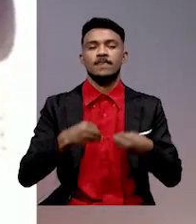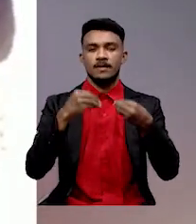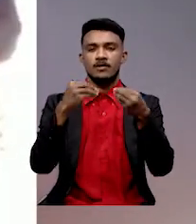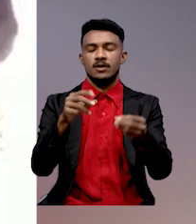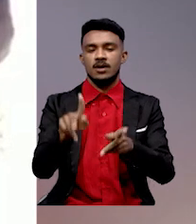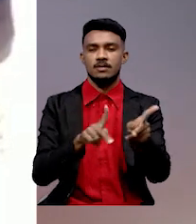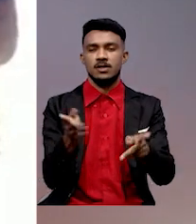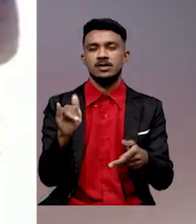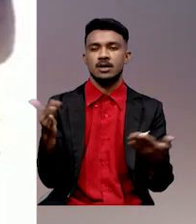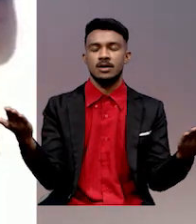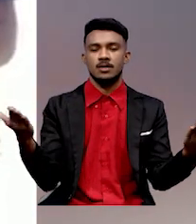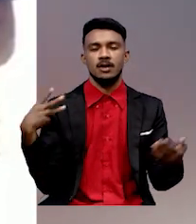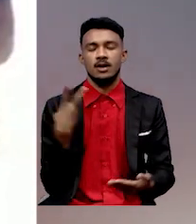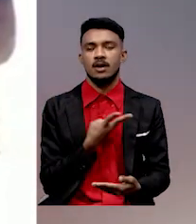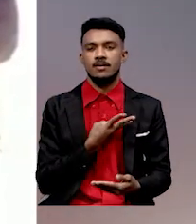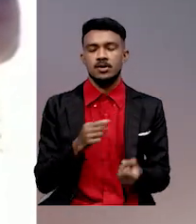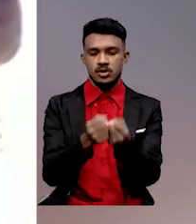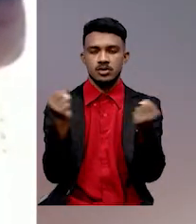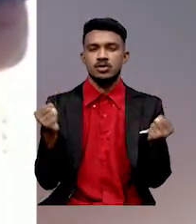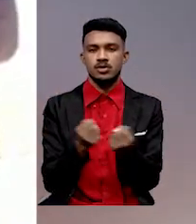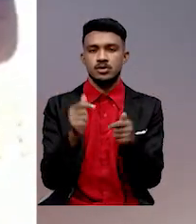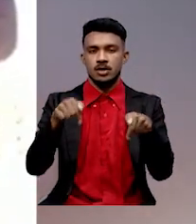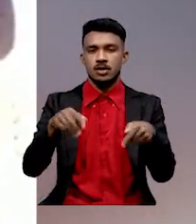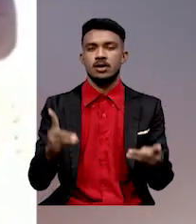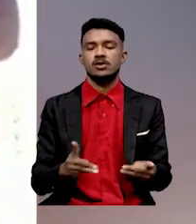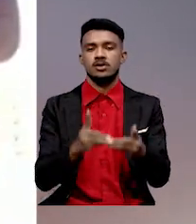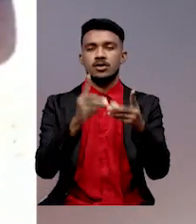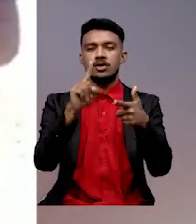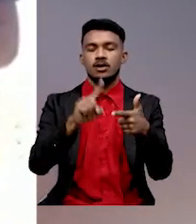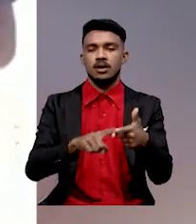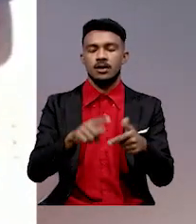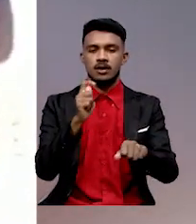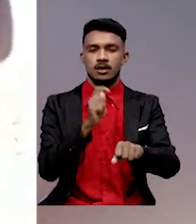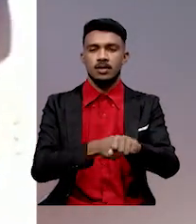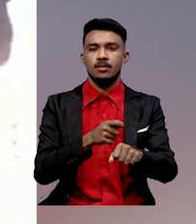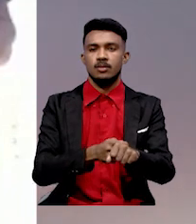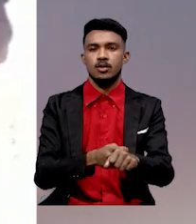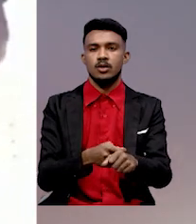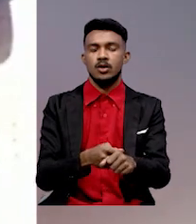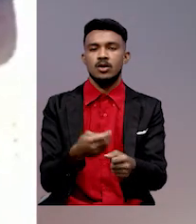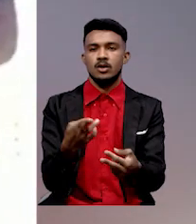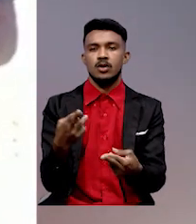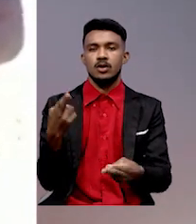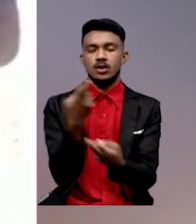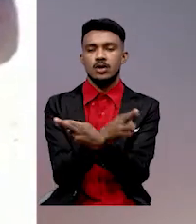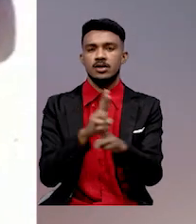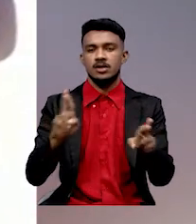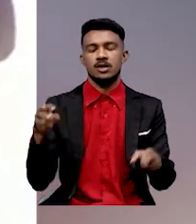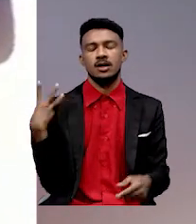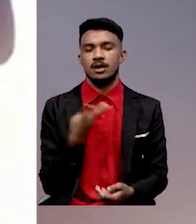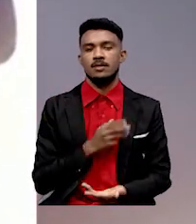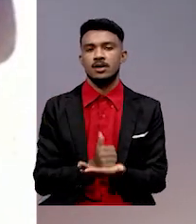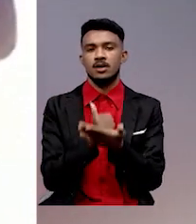nebeke ami suku ida nhaso nene segundo kata kia tempo resistencia ami hanesan base de apoio ita nene